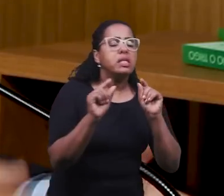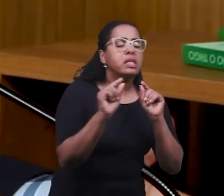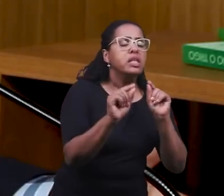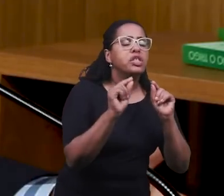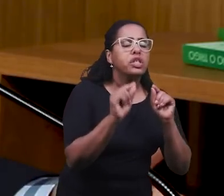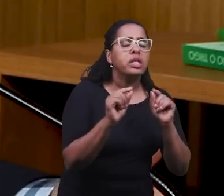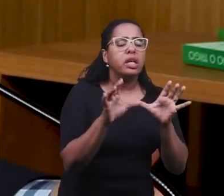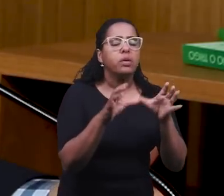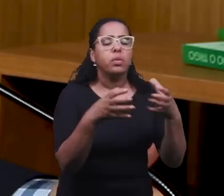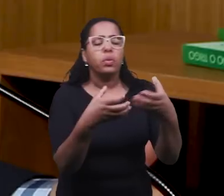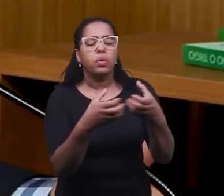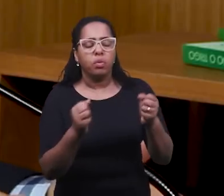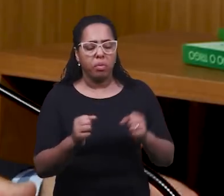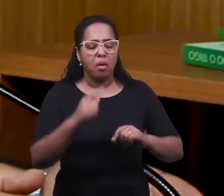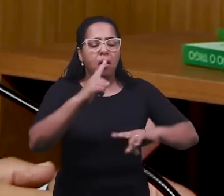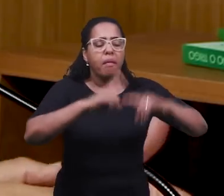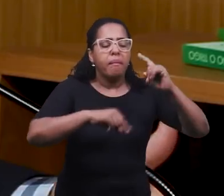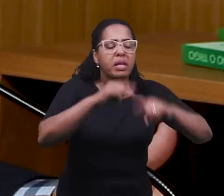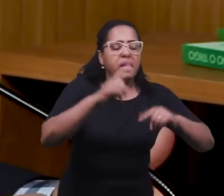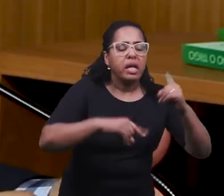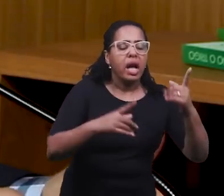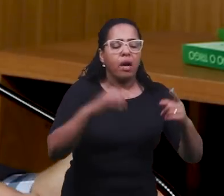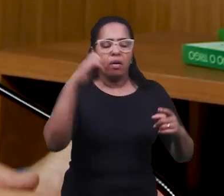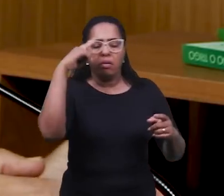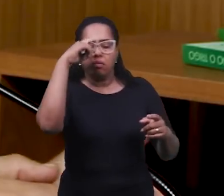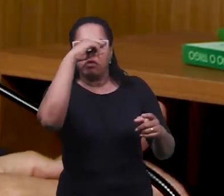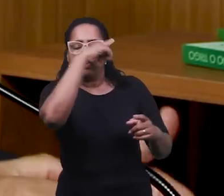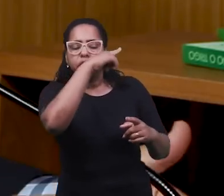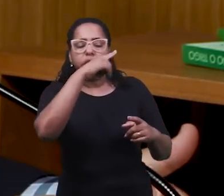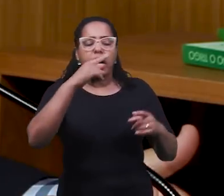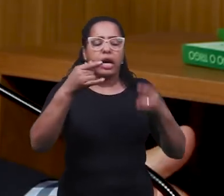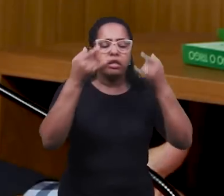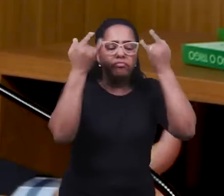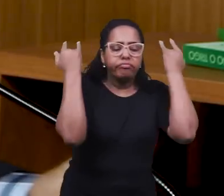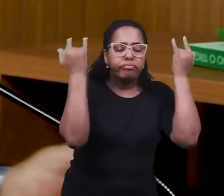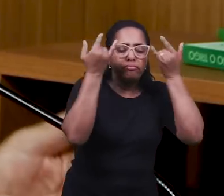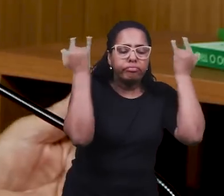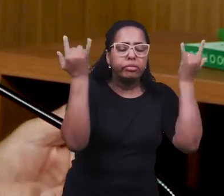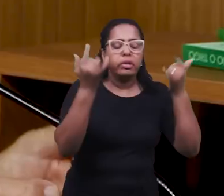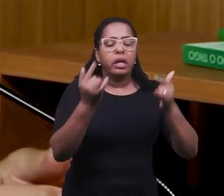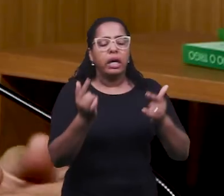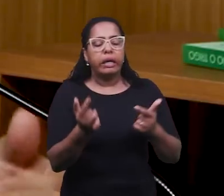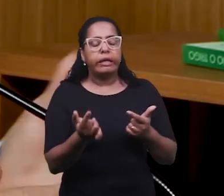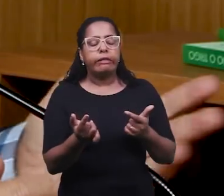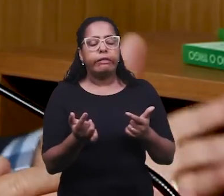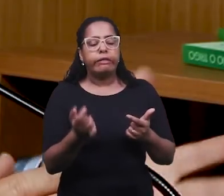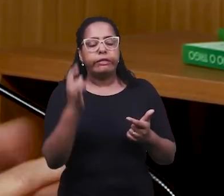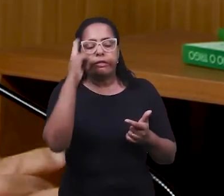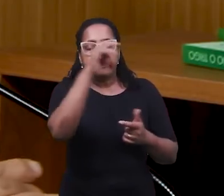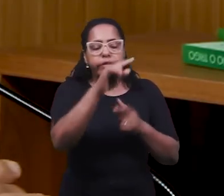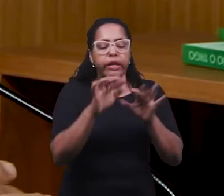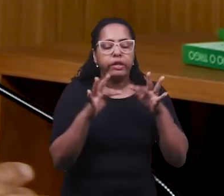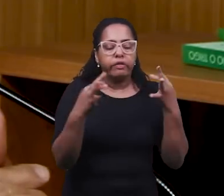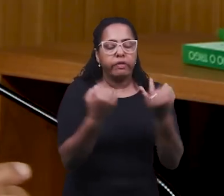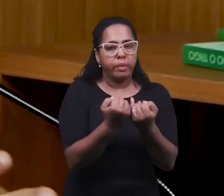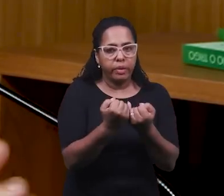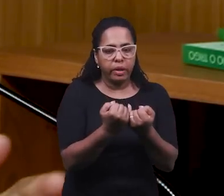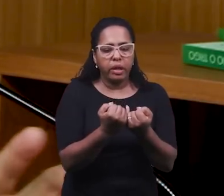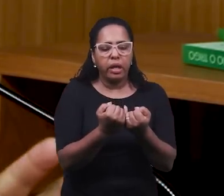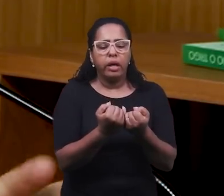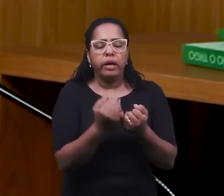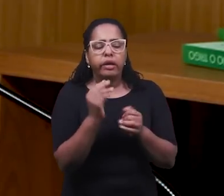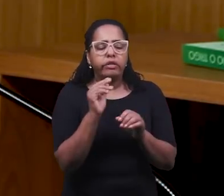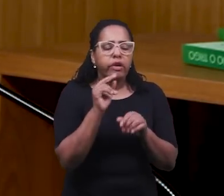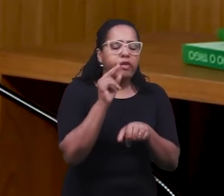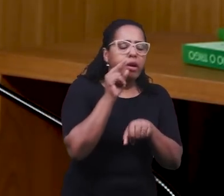com a necessidade material, uma dificuldade material, uma necessidade, entendeu, familiar,